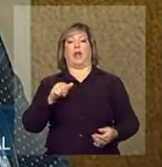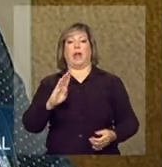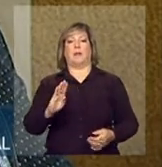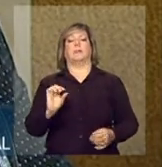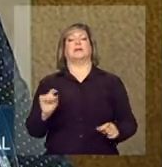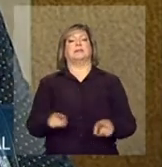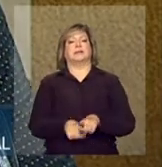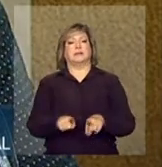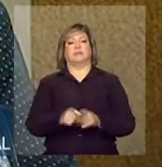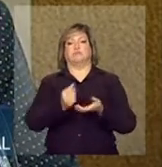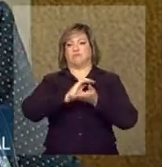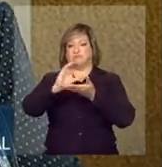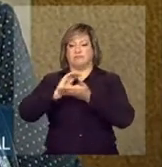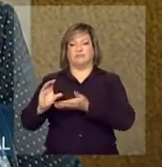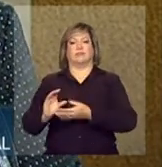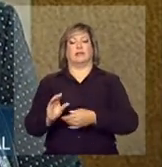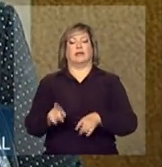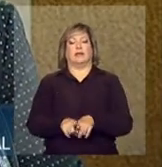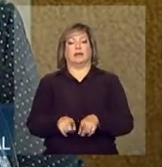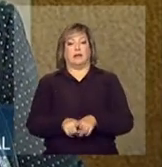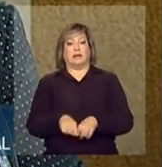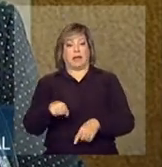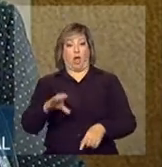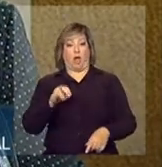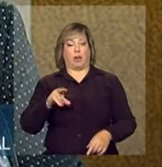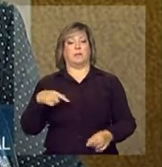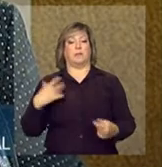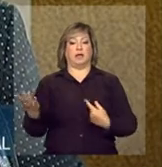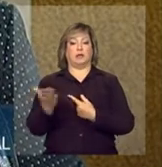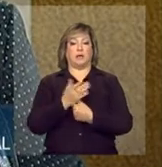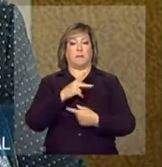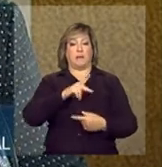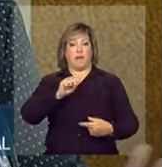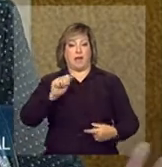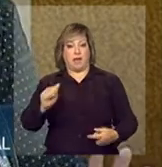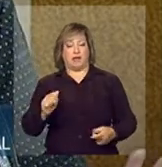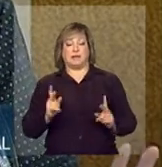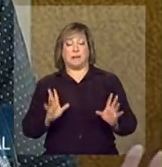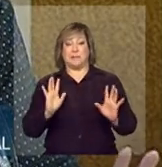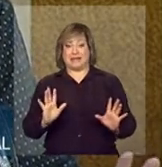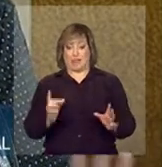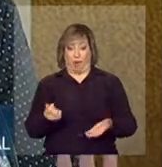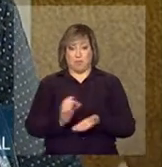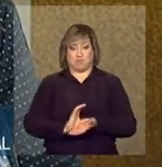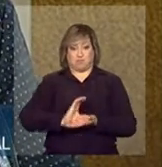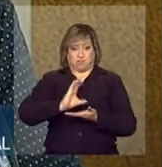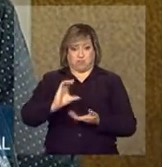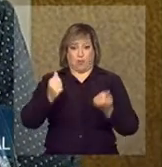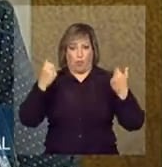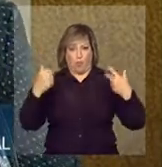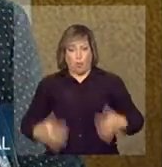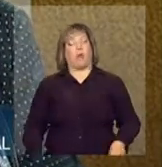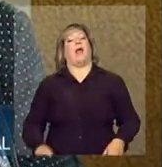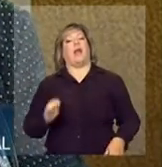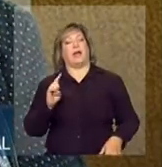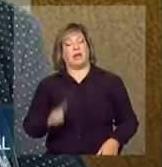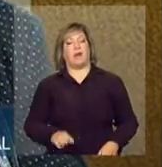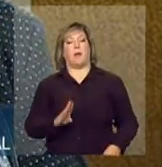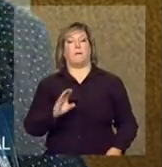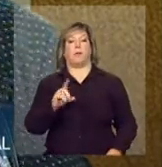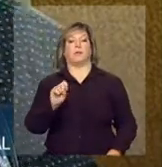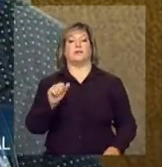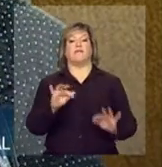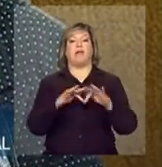está investindo na nossa agenda do PA, como sempre investiu, mas o grosso do nosso gasto é custeio do Bolsa